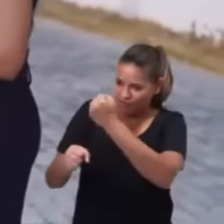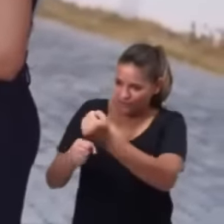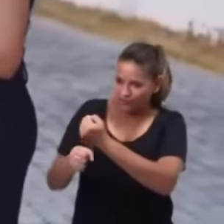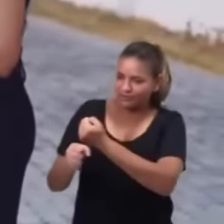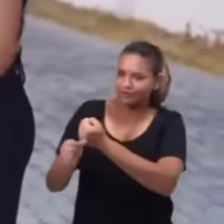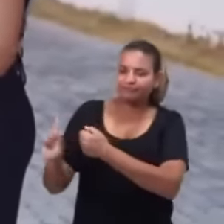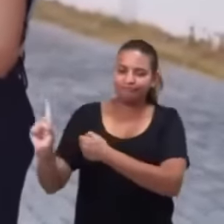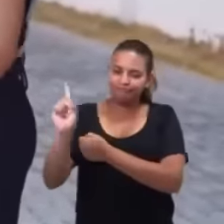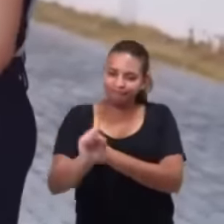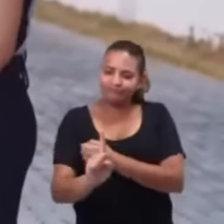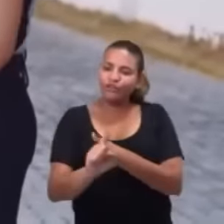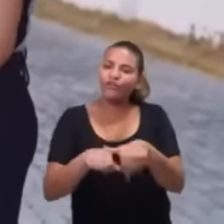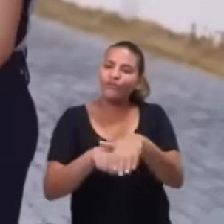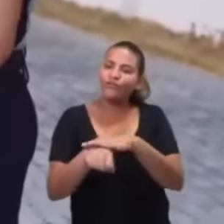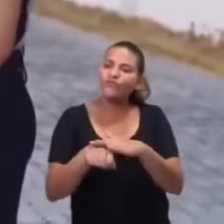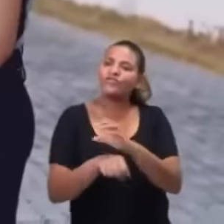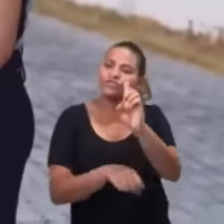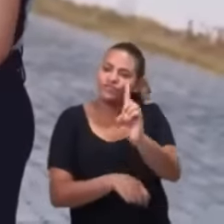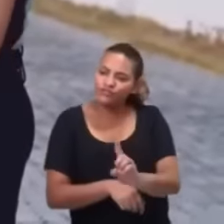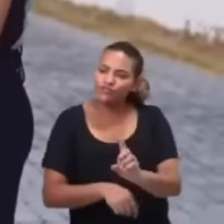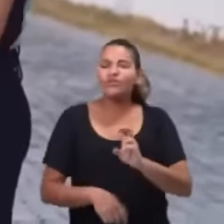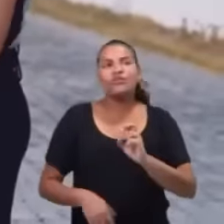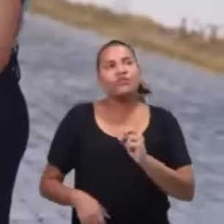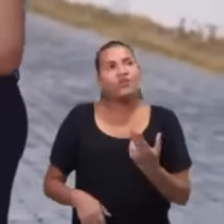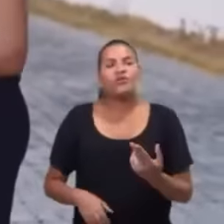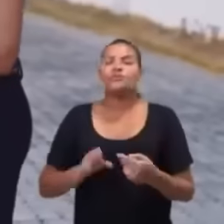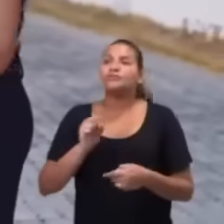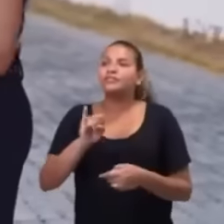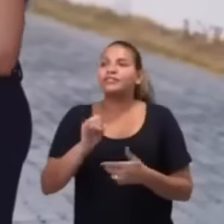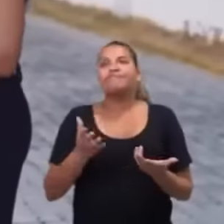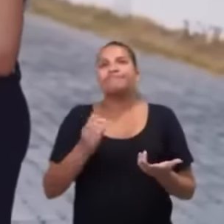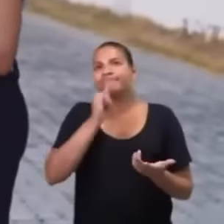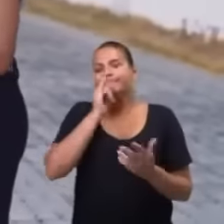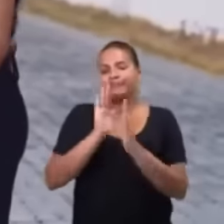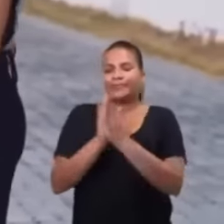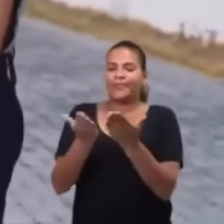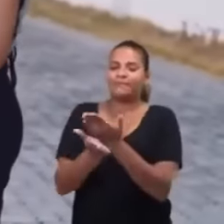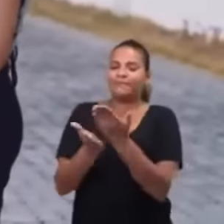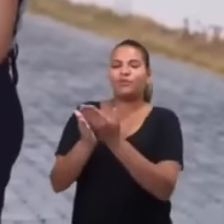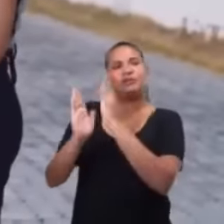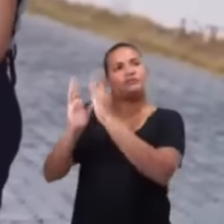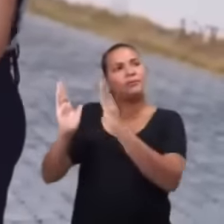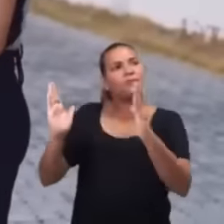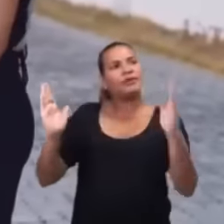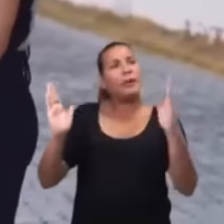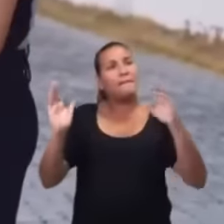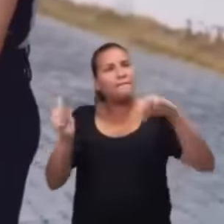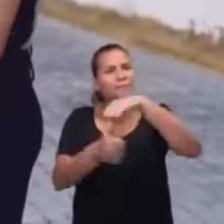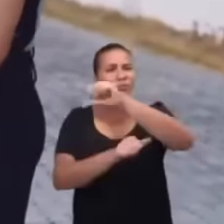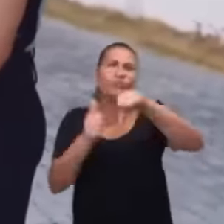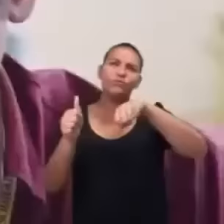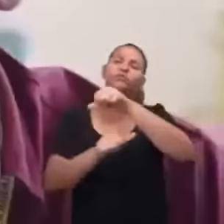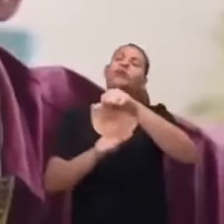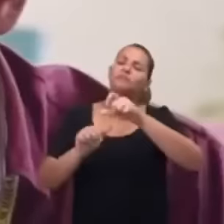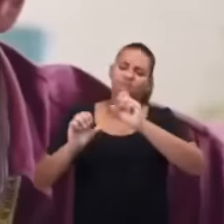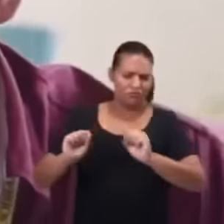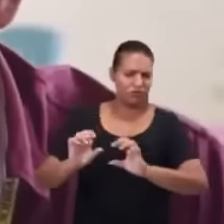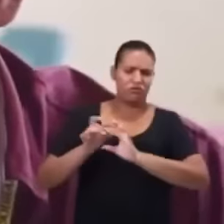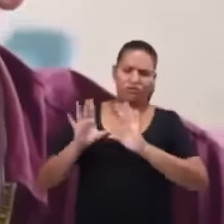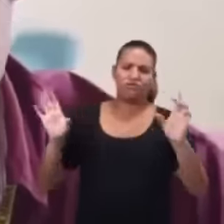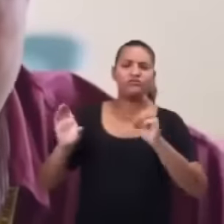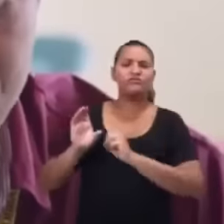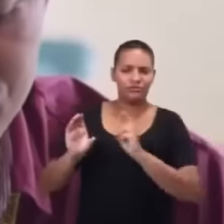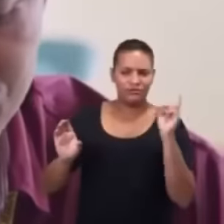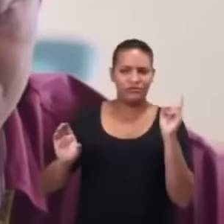nosso diretor, ou então mesmo ele queira assim, mudar o acervo da biblioteca, ele tem total autonomia. Nós temos